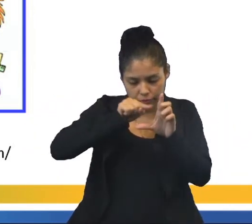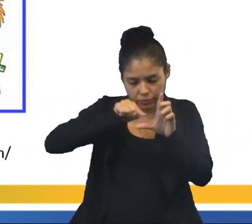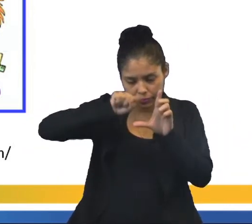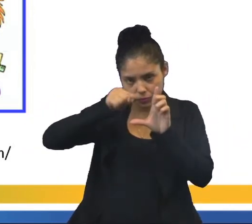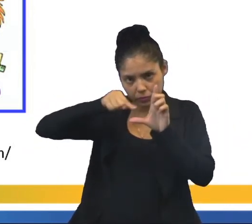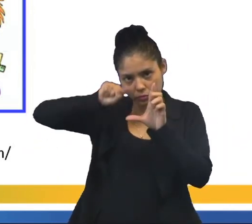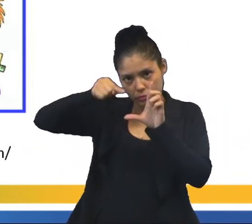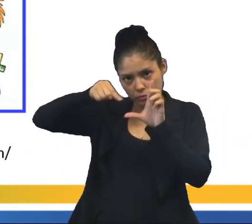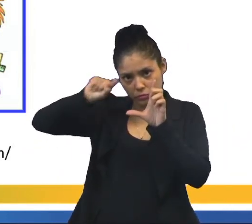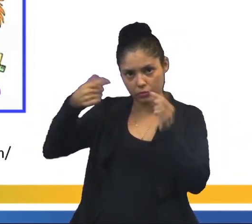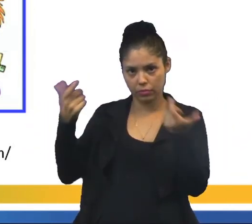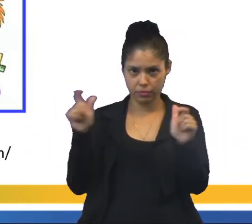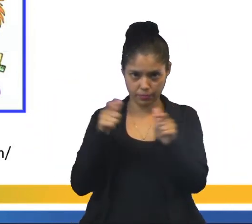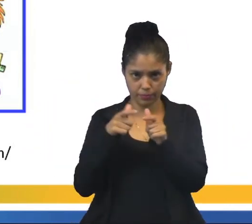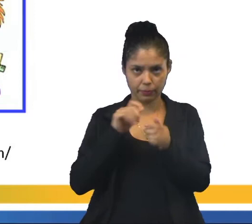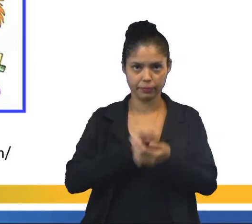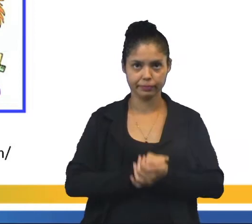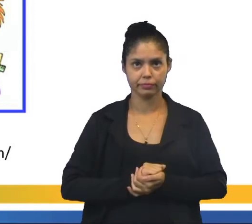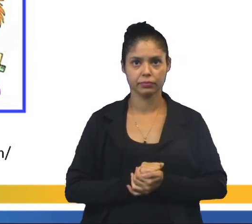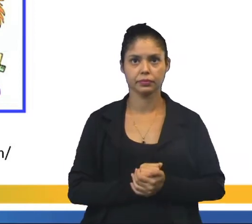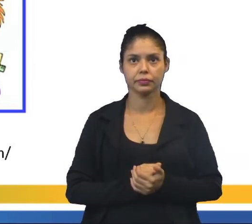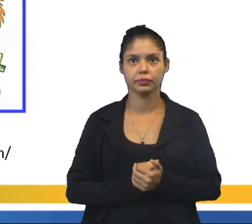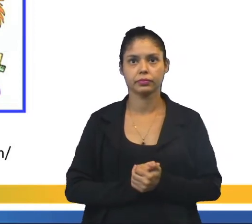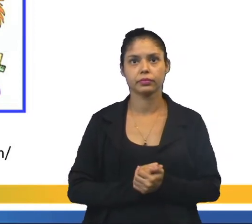amplitude. Tá certo?